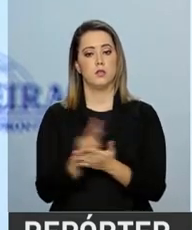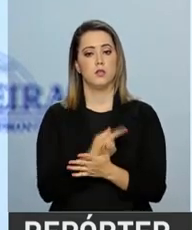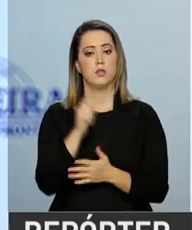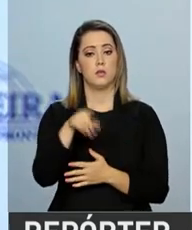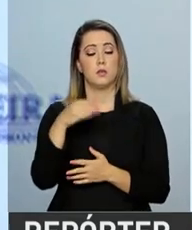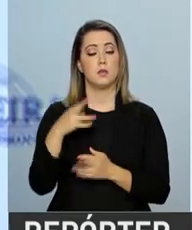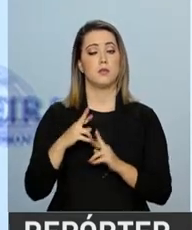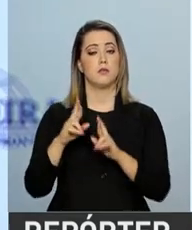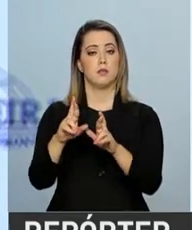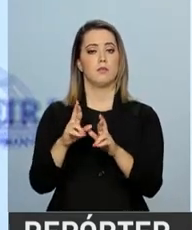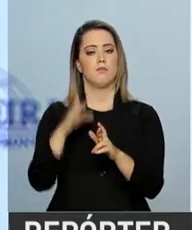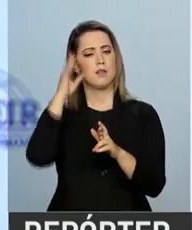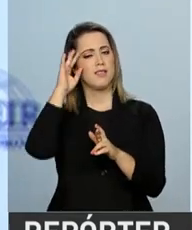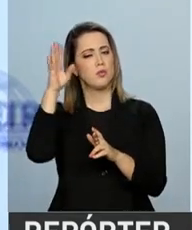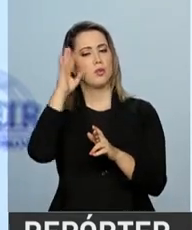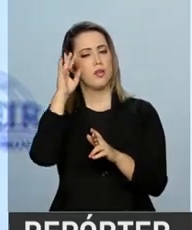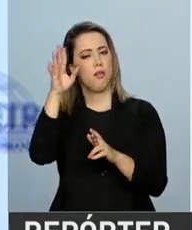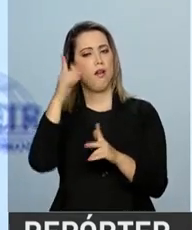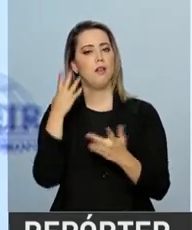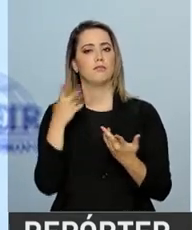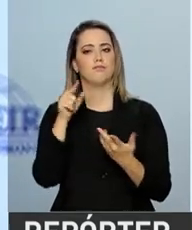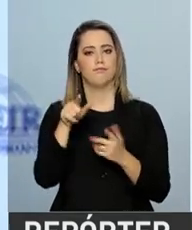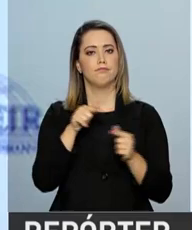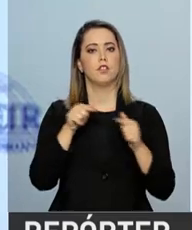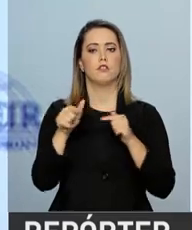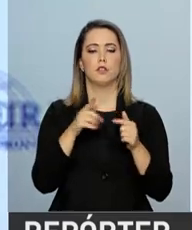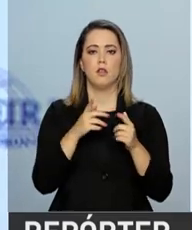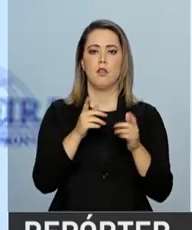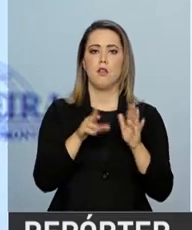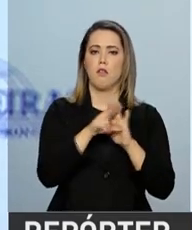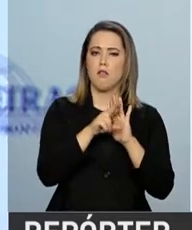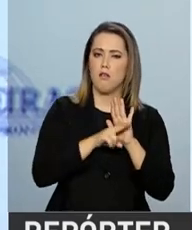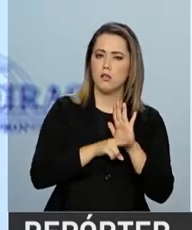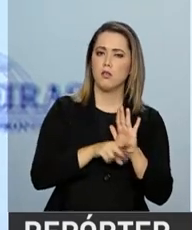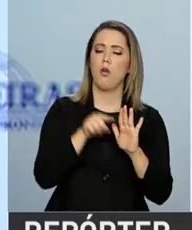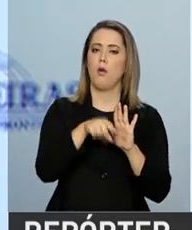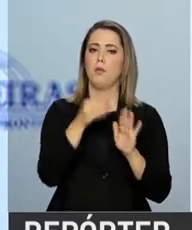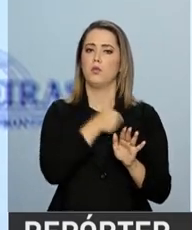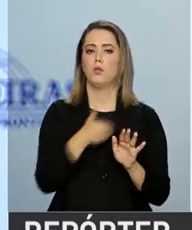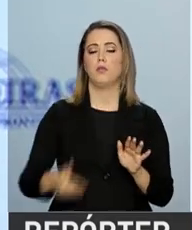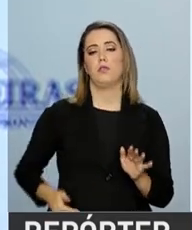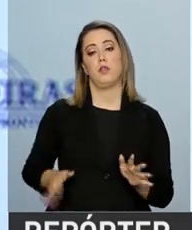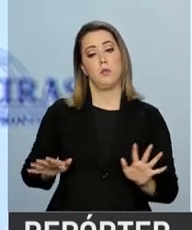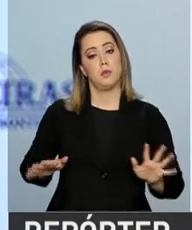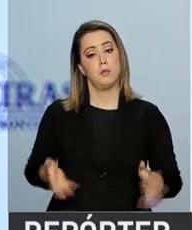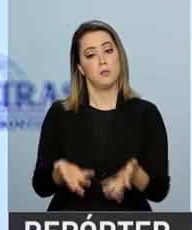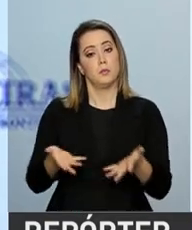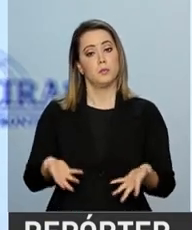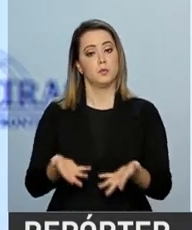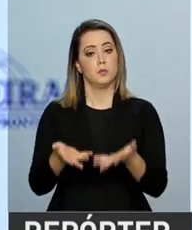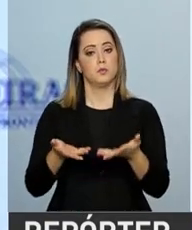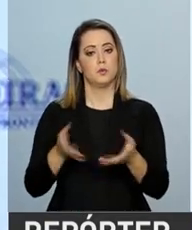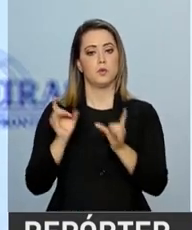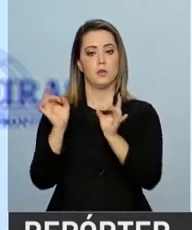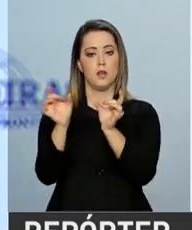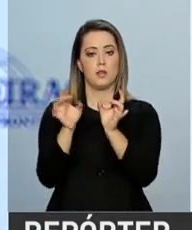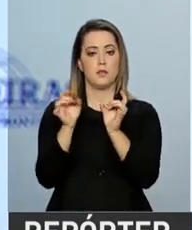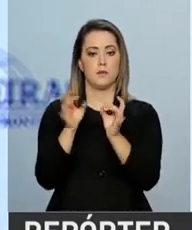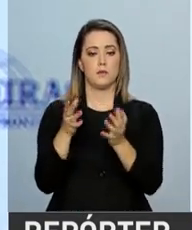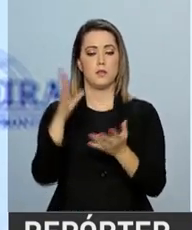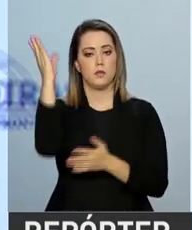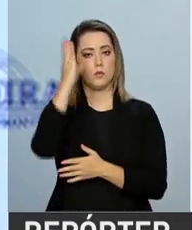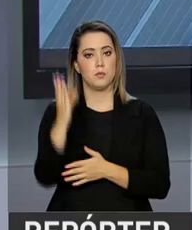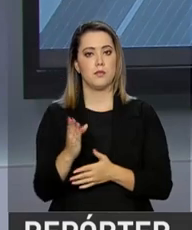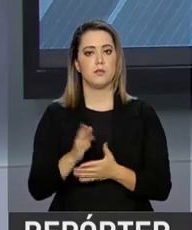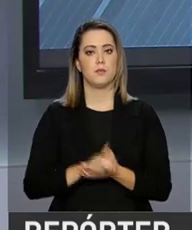tão esperada e sonhada eh medida do governo para impulsionar as exportações